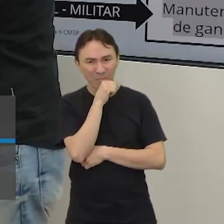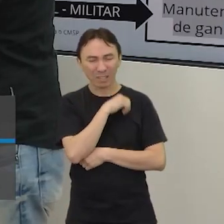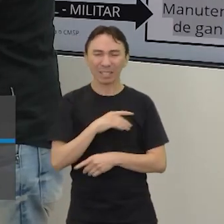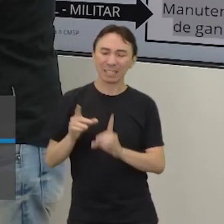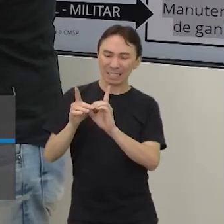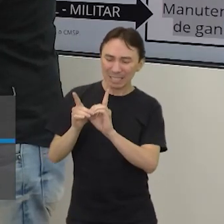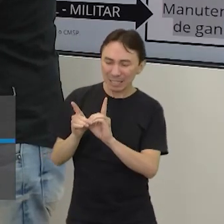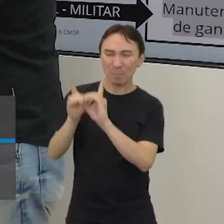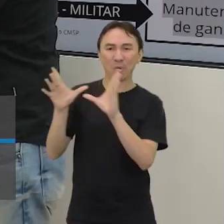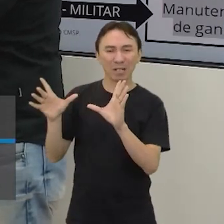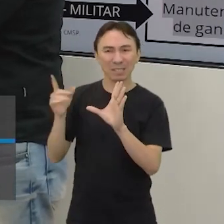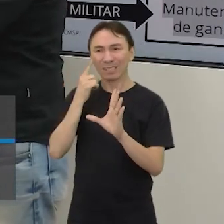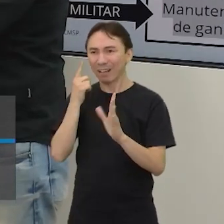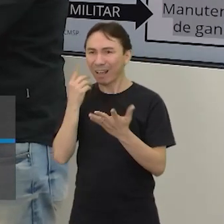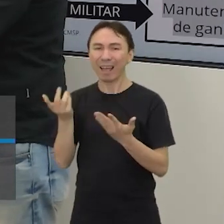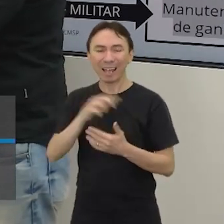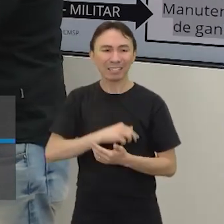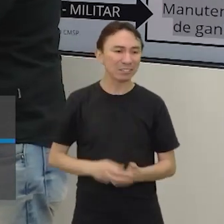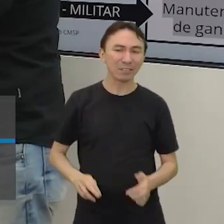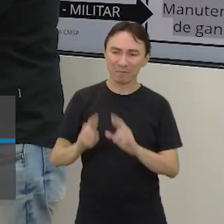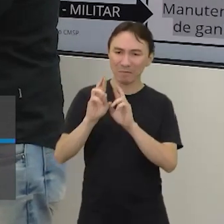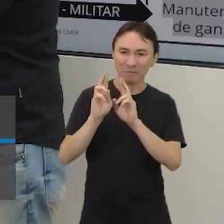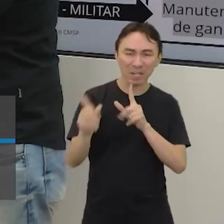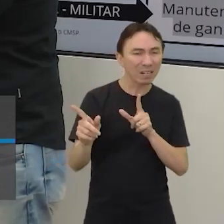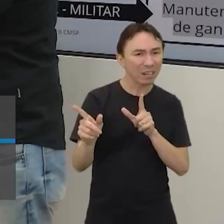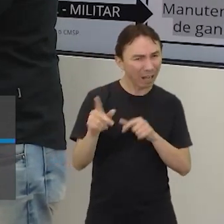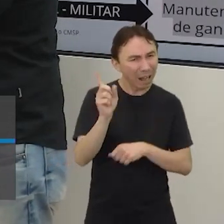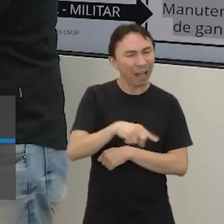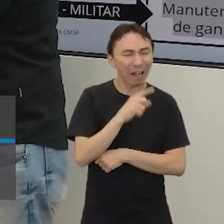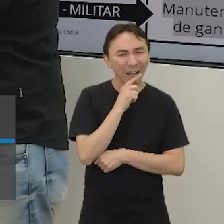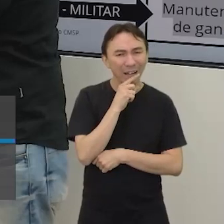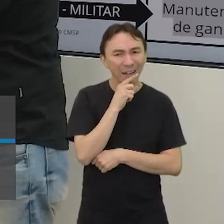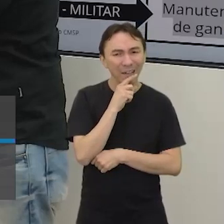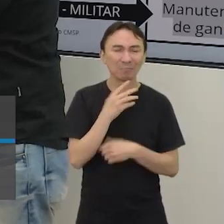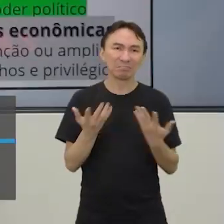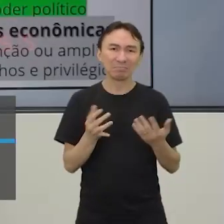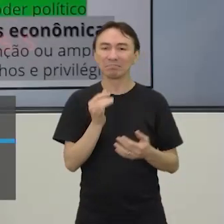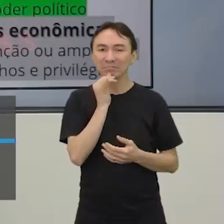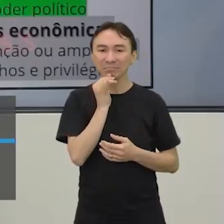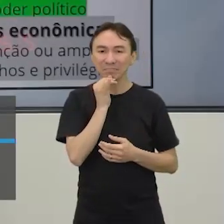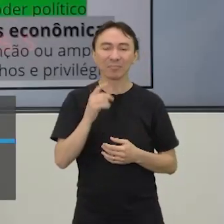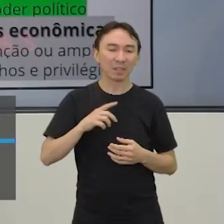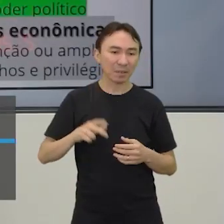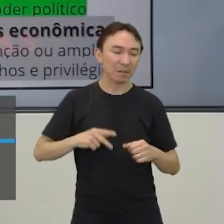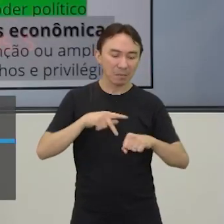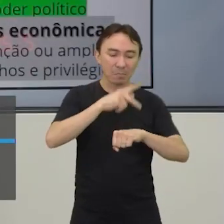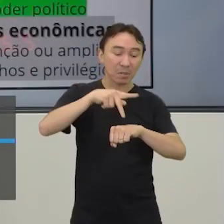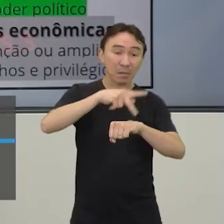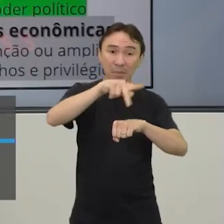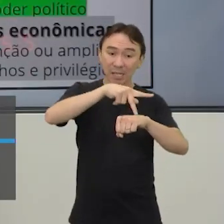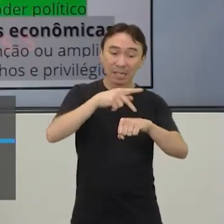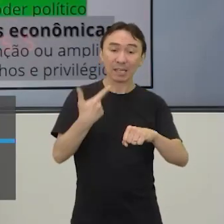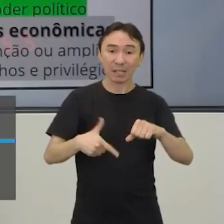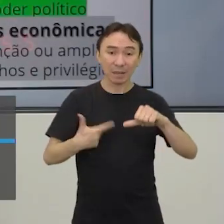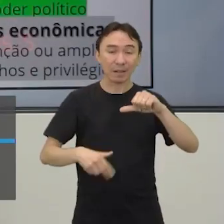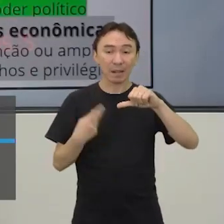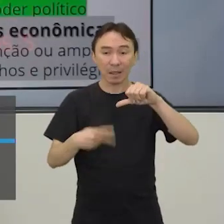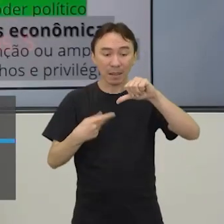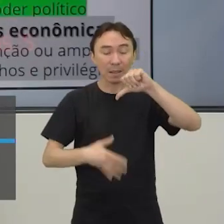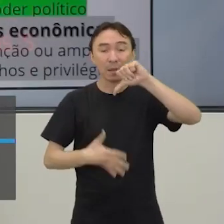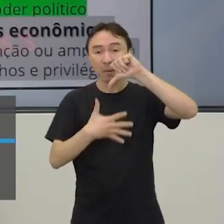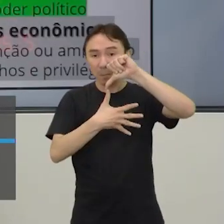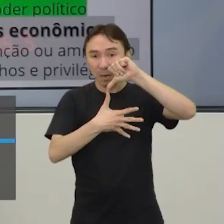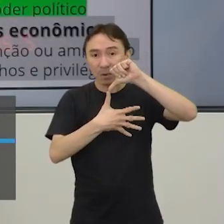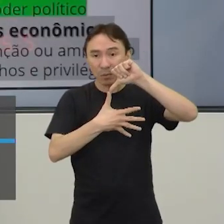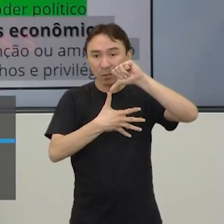exceção? Porque quando a gente olha a história da maioria dos países, em especial da América do Sul, a democracia é que tem